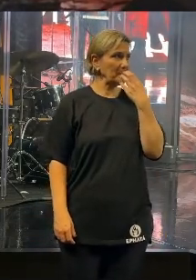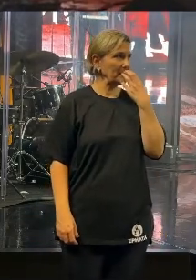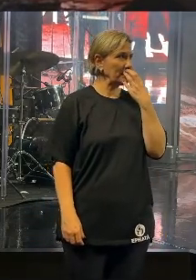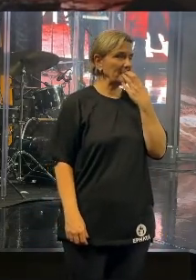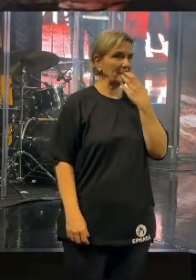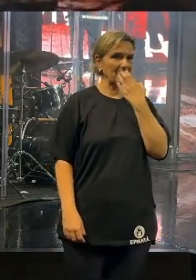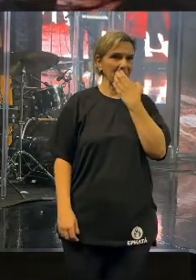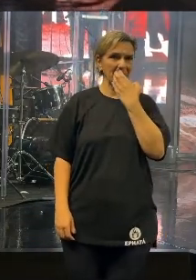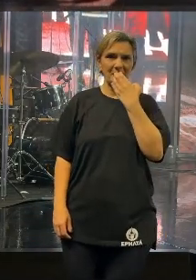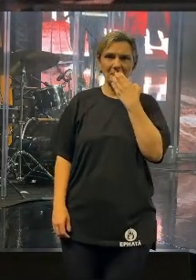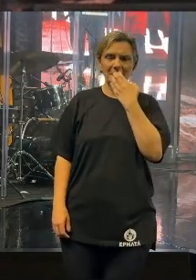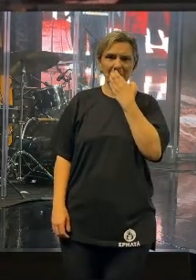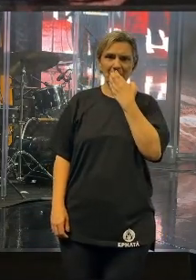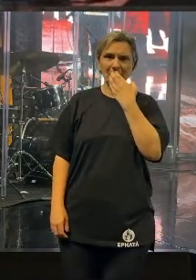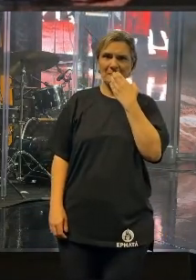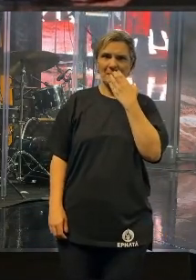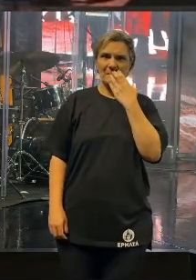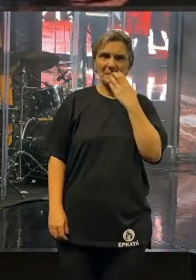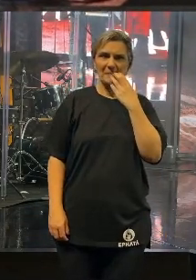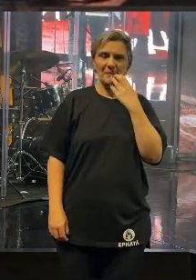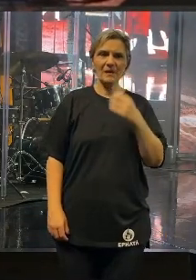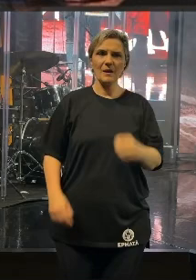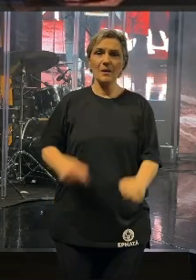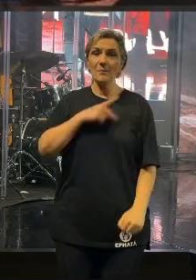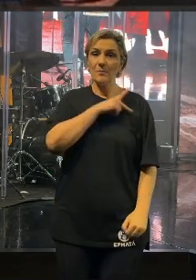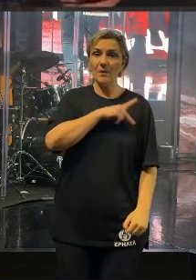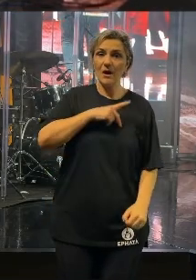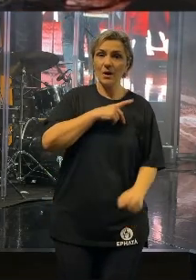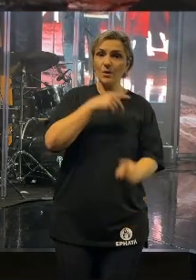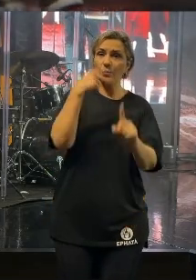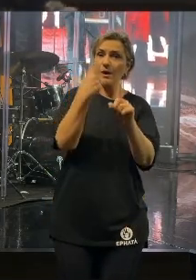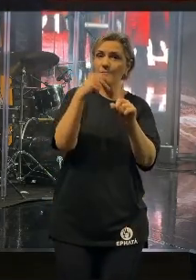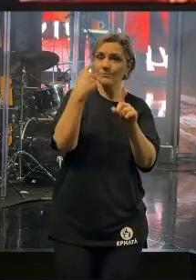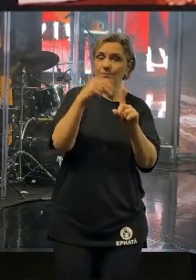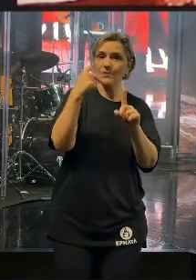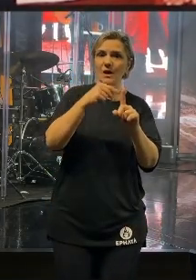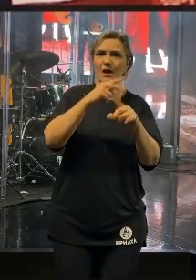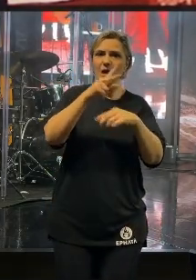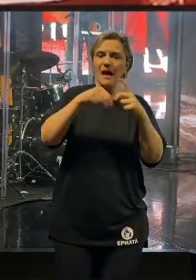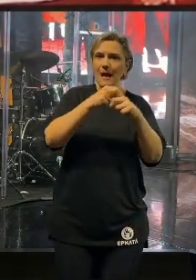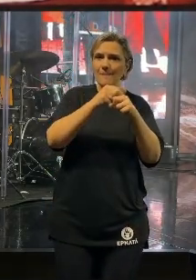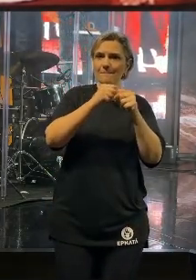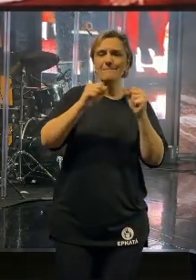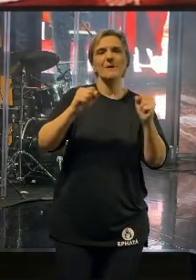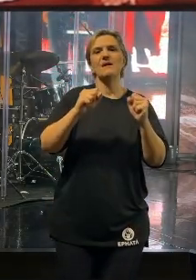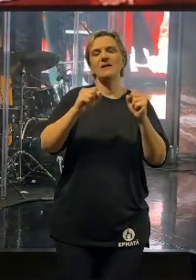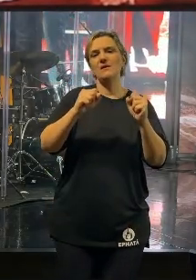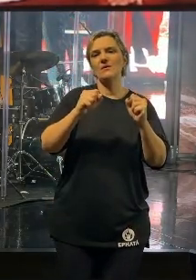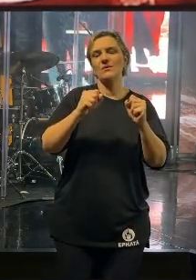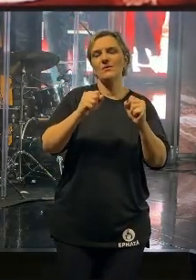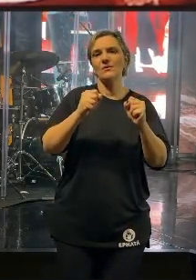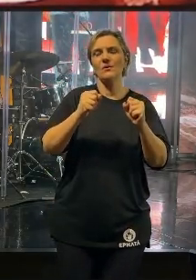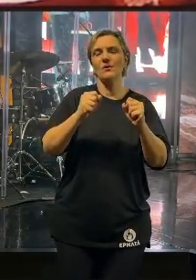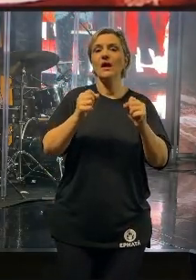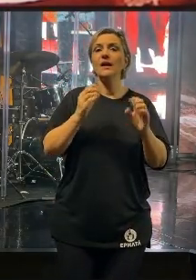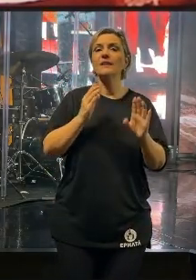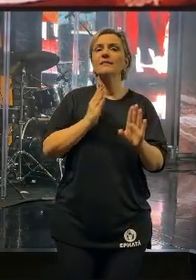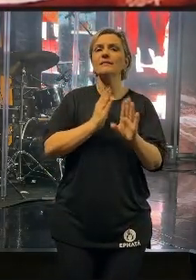Prendem Paulo, açoitam Paulo, amarram Paulo. De